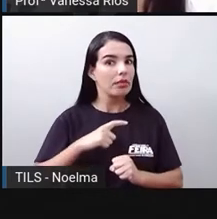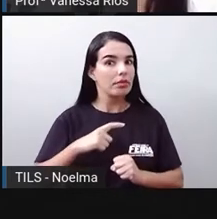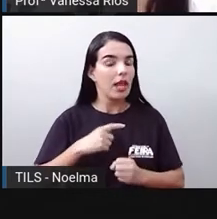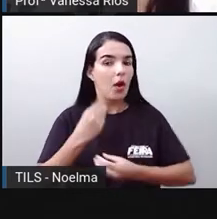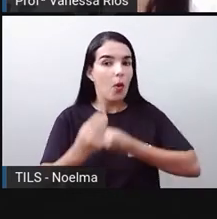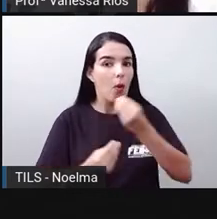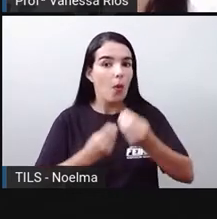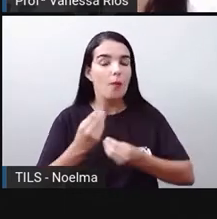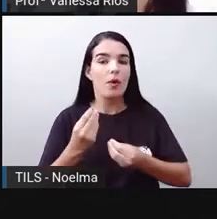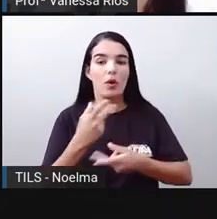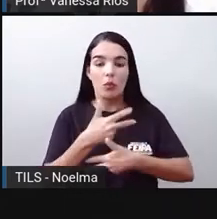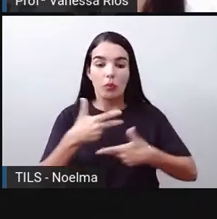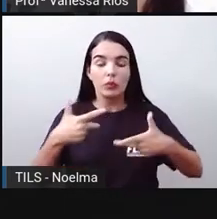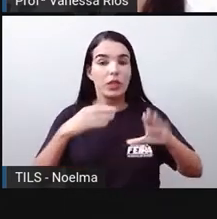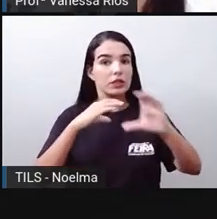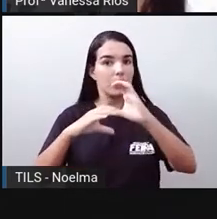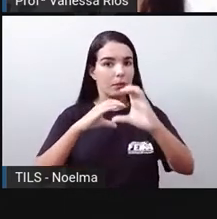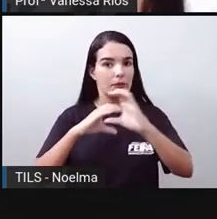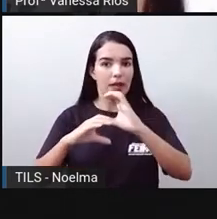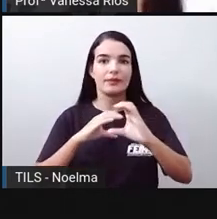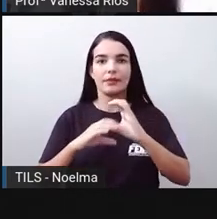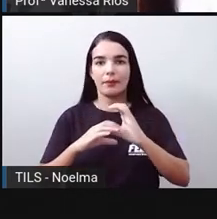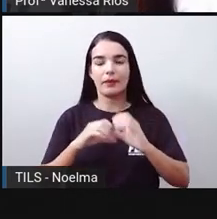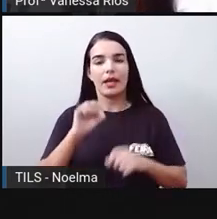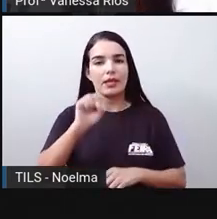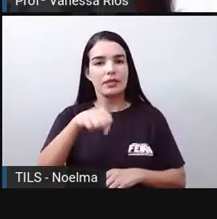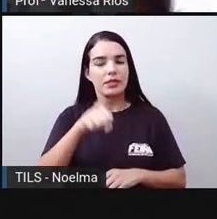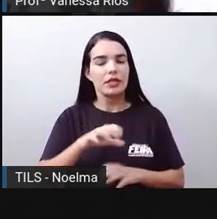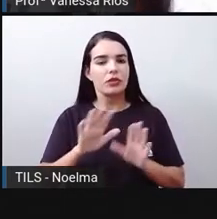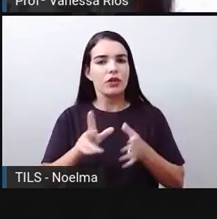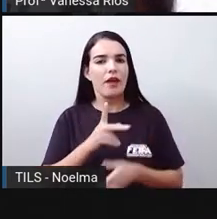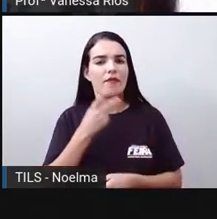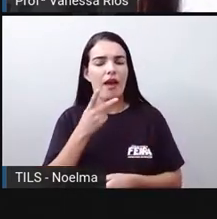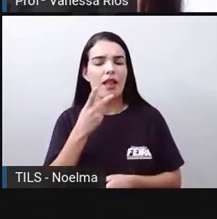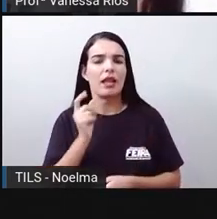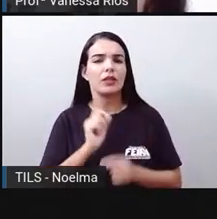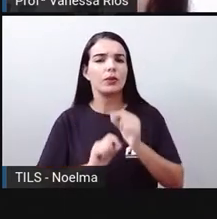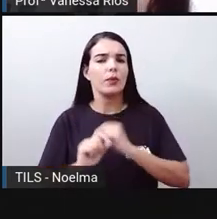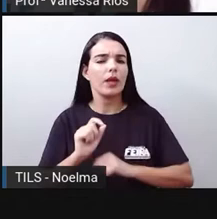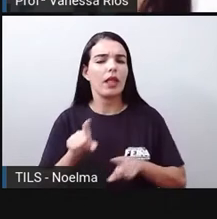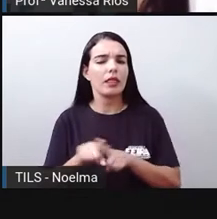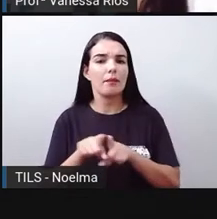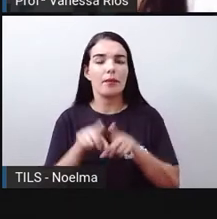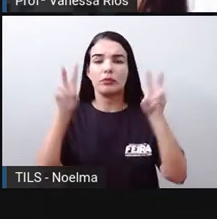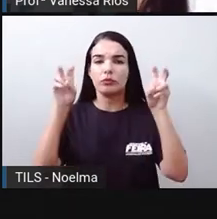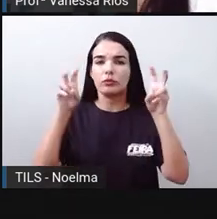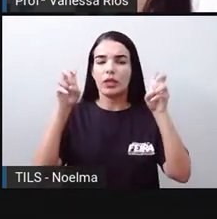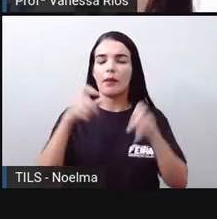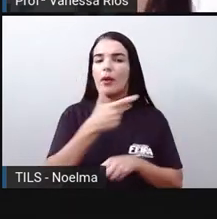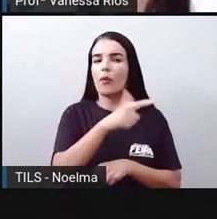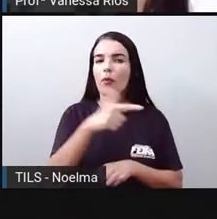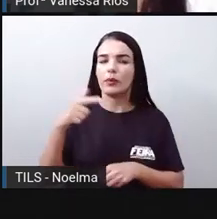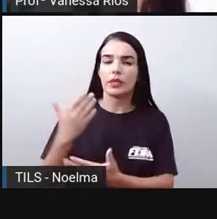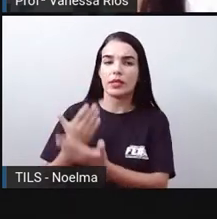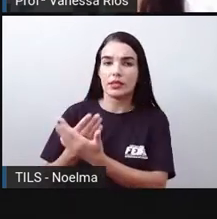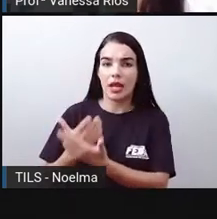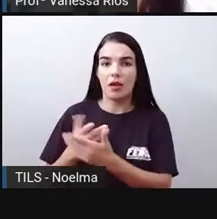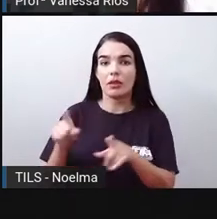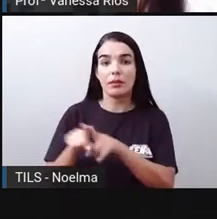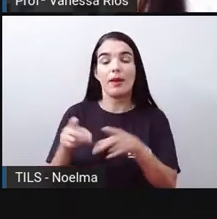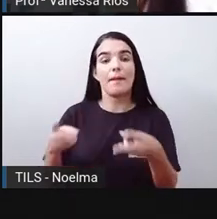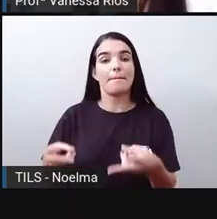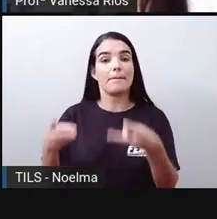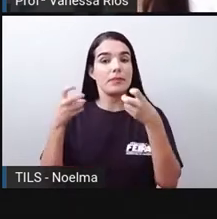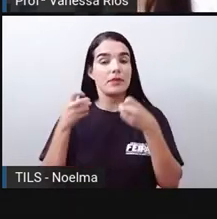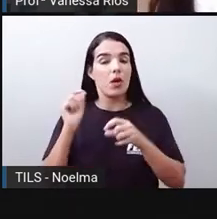como elemento de comunicação. A Pró já vem falando aí, não é, sobre isso em aulas anteriores, e a gente já